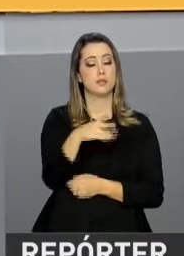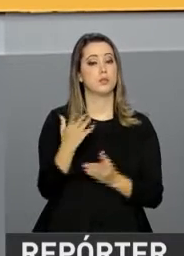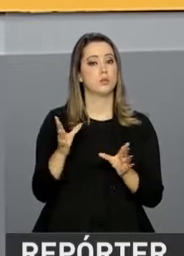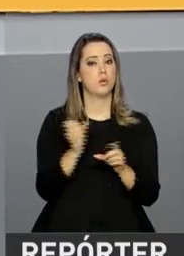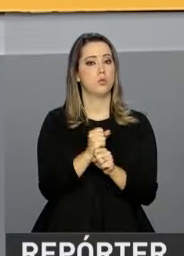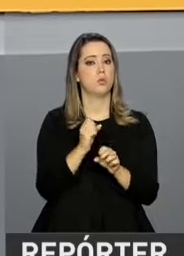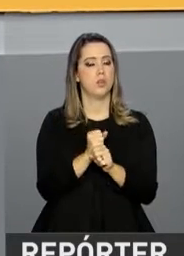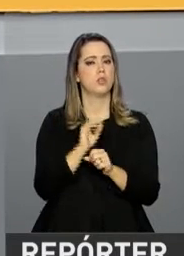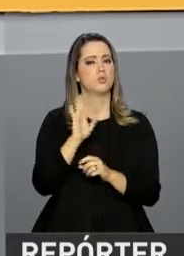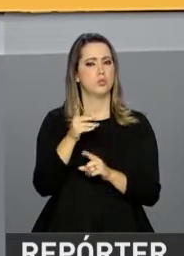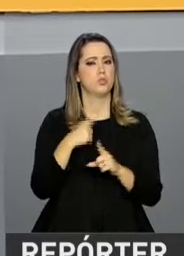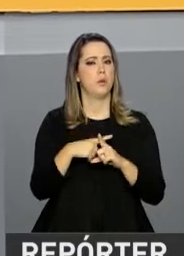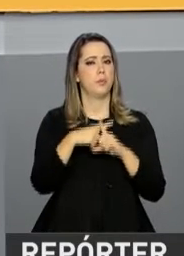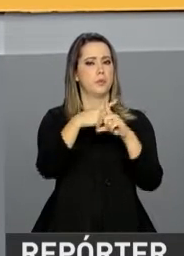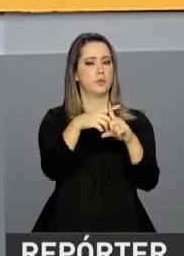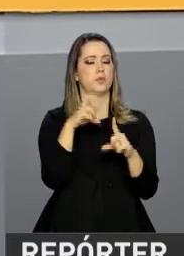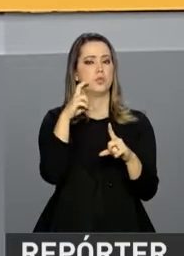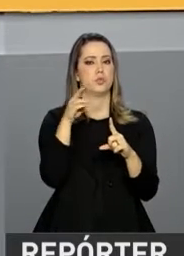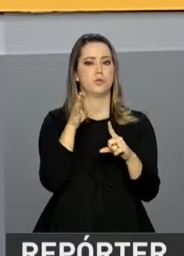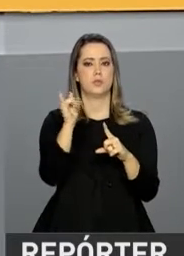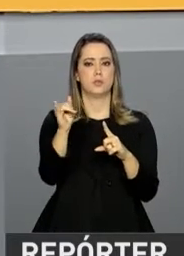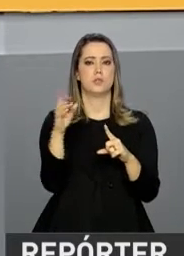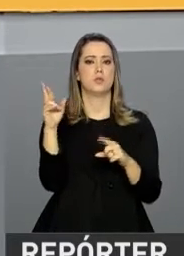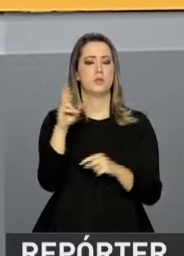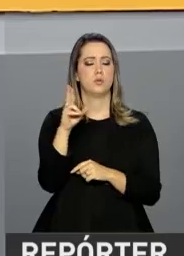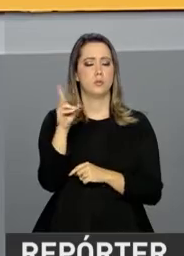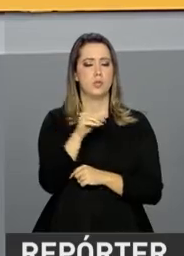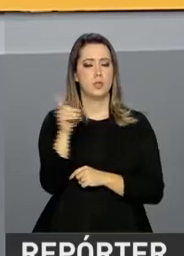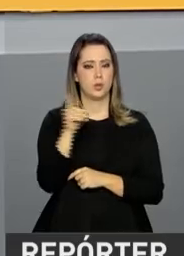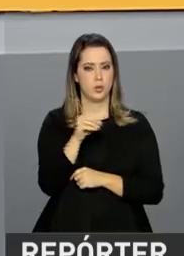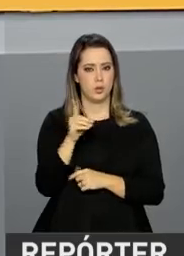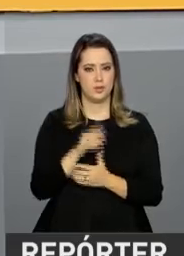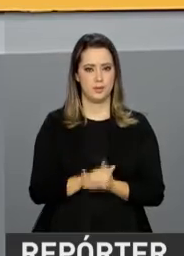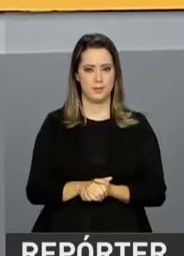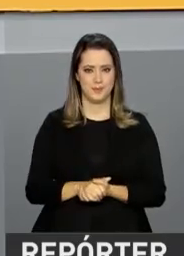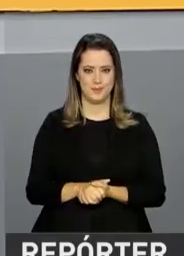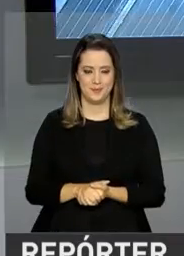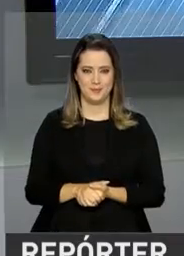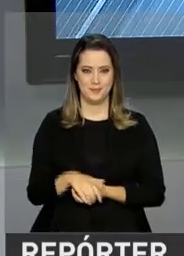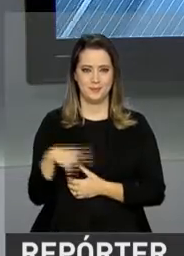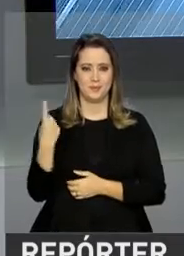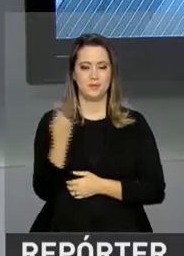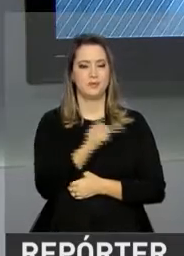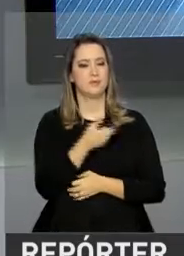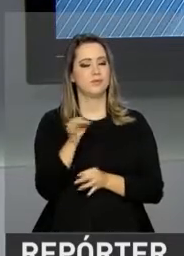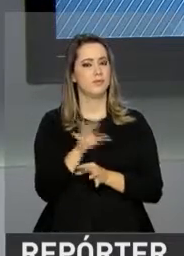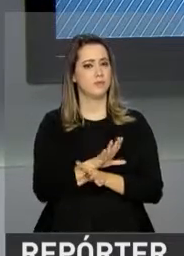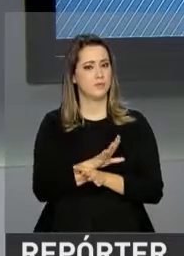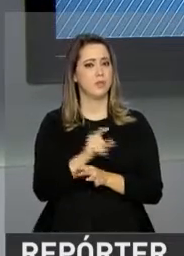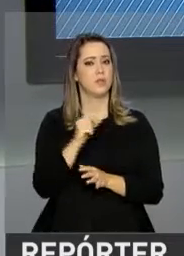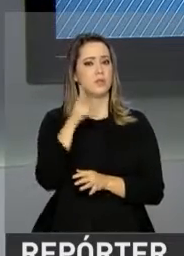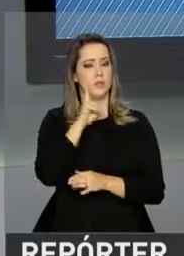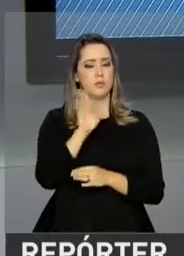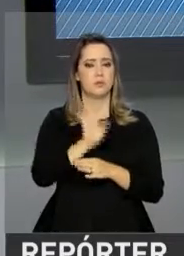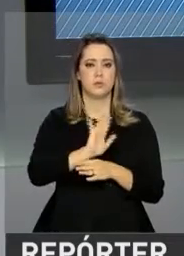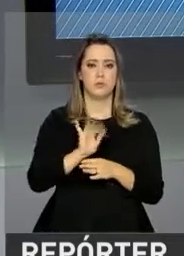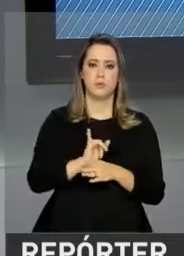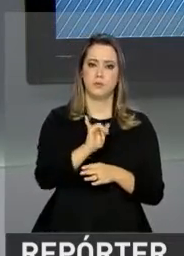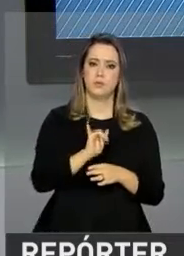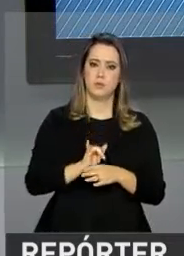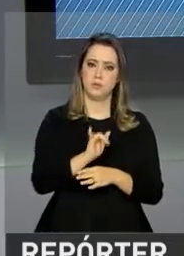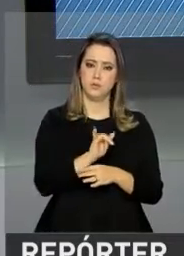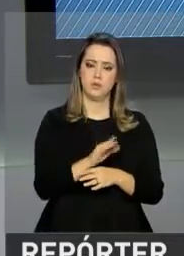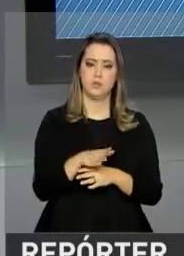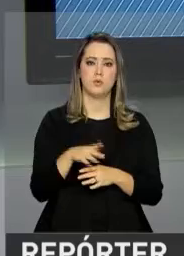resultado positivo de quase 5 milhões e 400 milhões de dólares nós ficamos por aqui você pode rever as